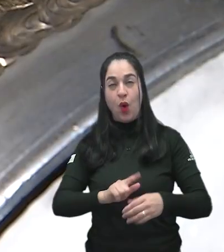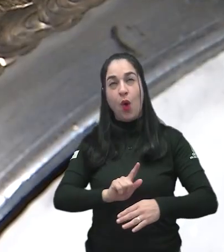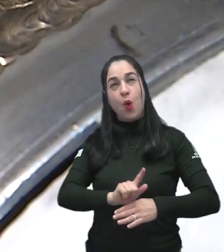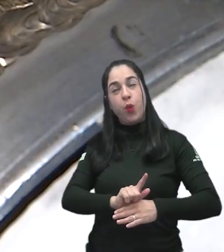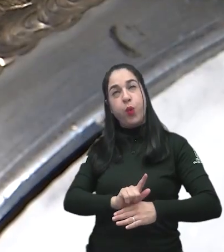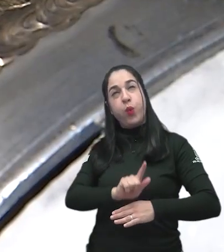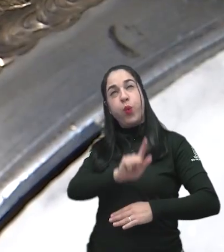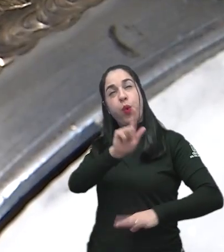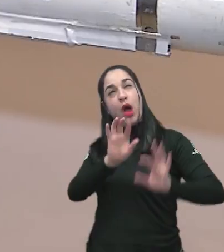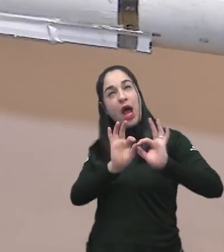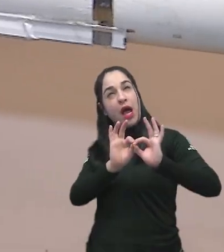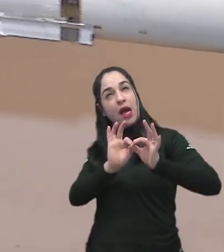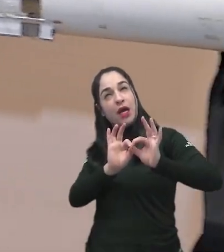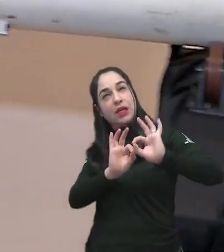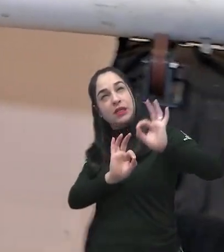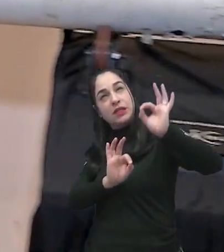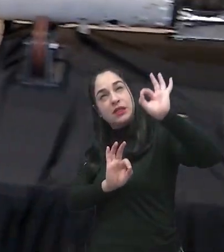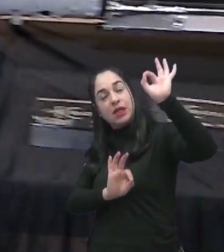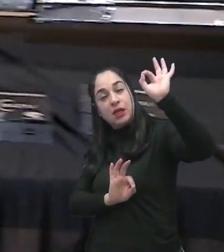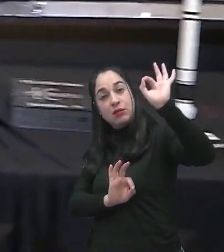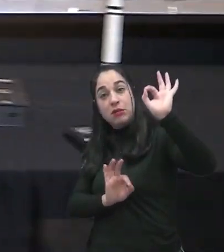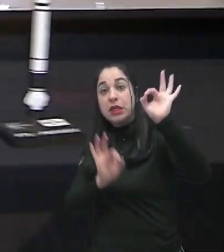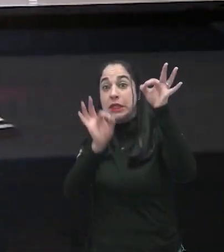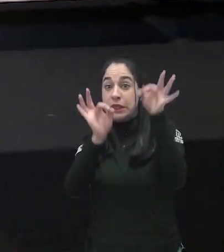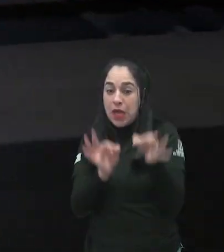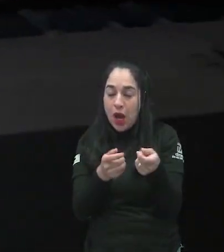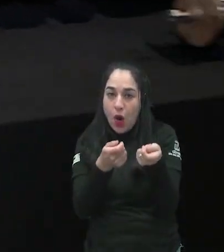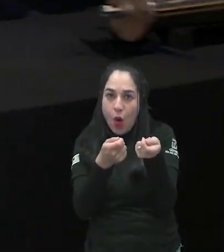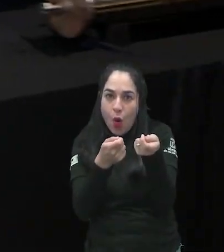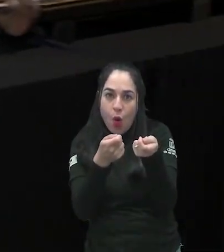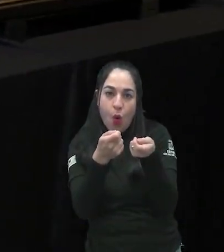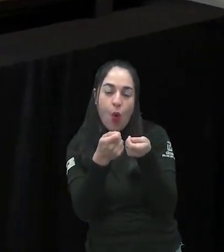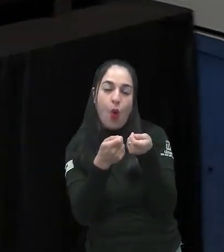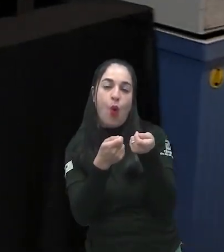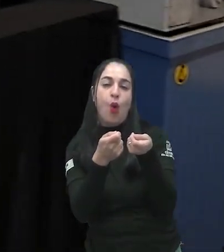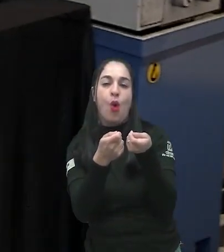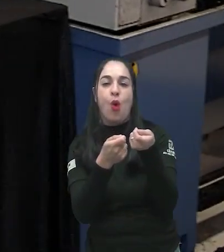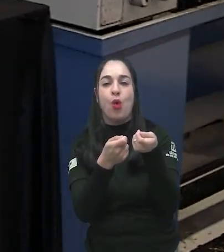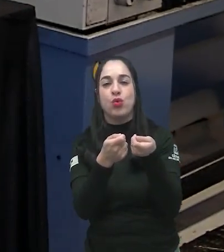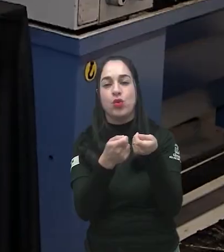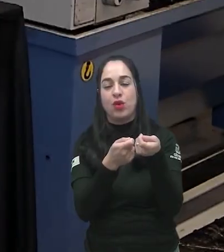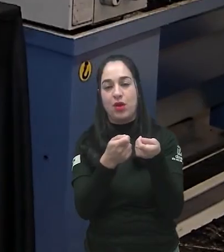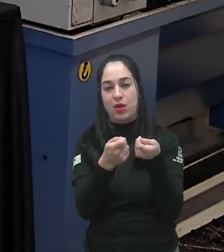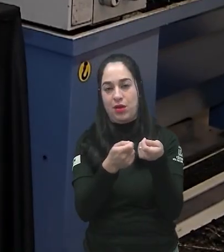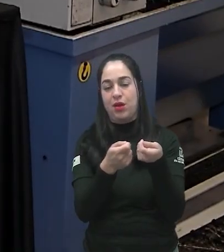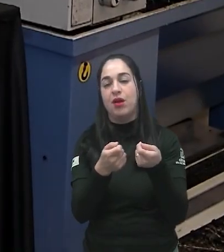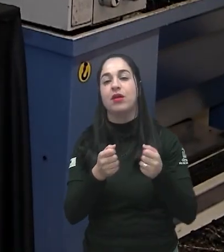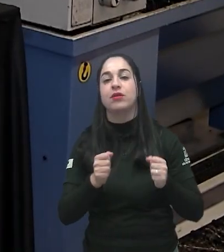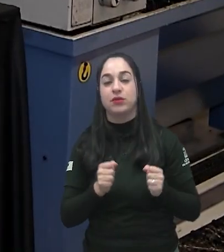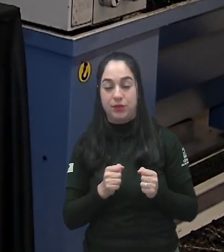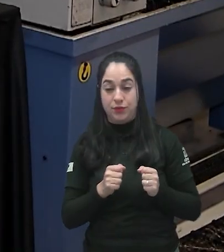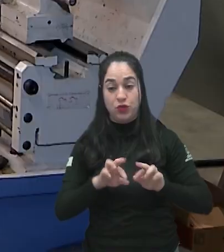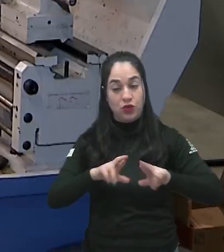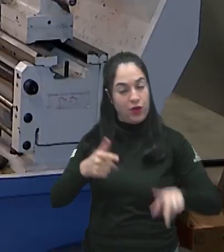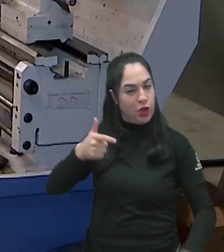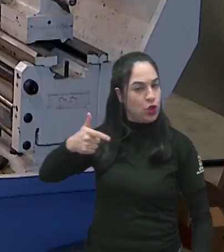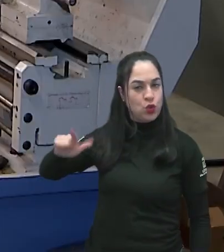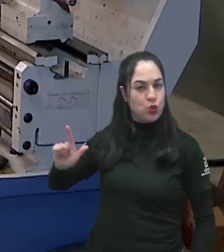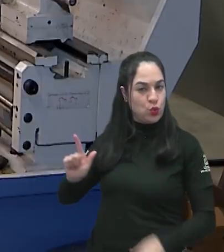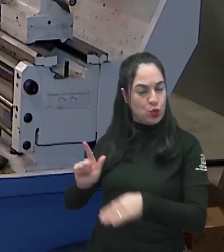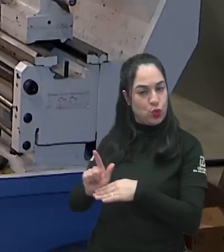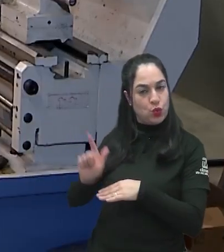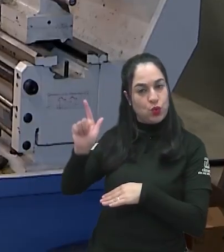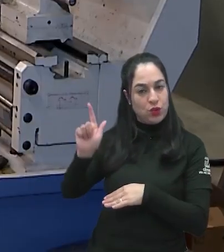que a trajetória do voo e a distância alcançada sejam muito mais controláveis do que os foguetes de combustível sólido. O